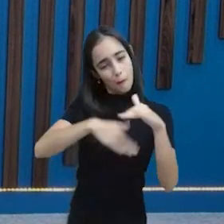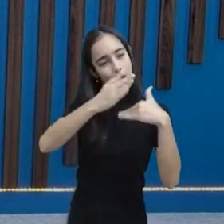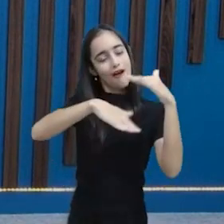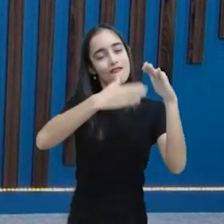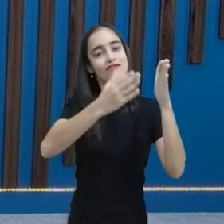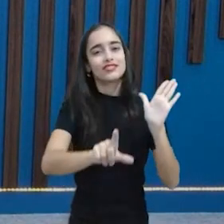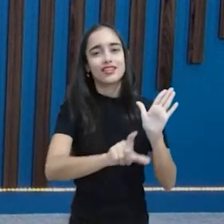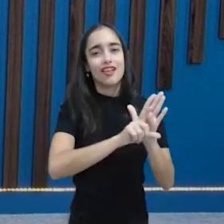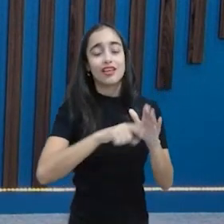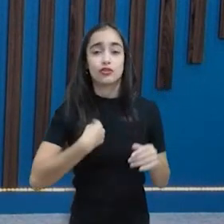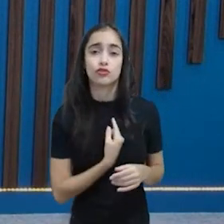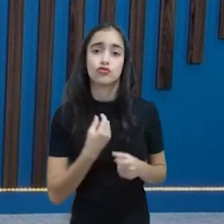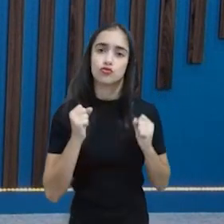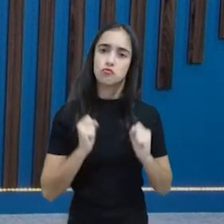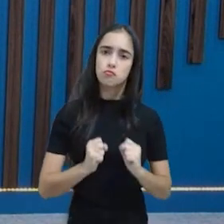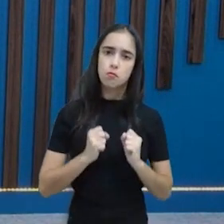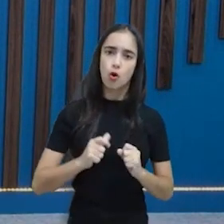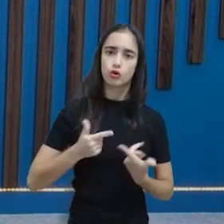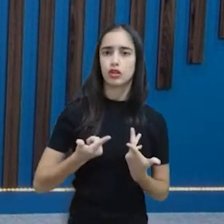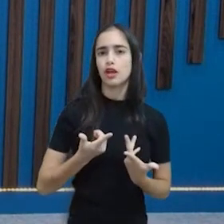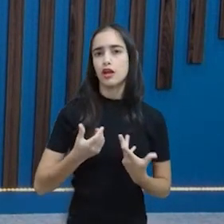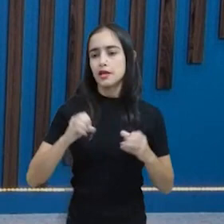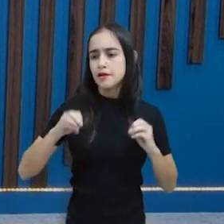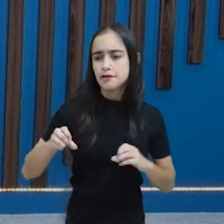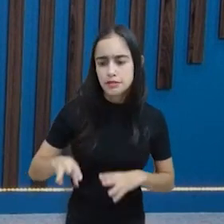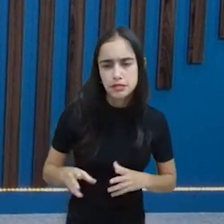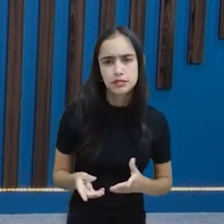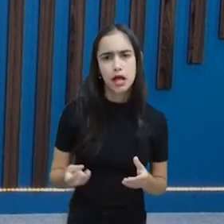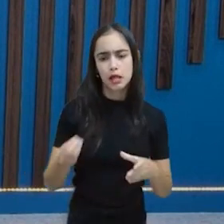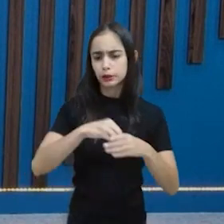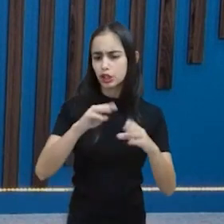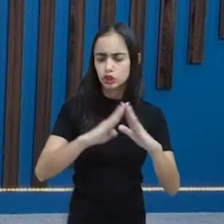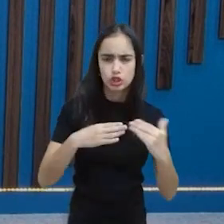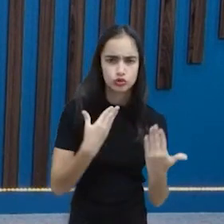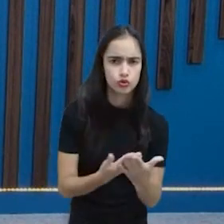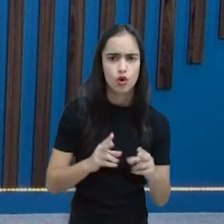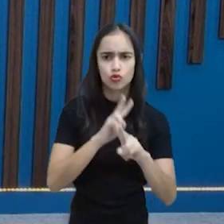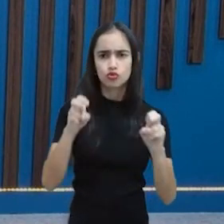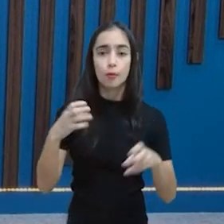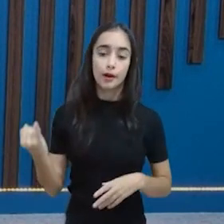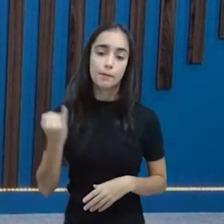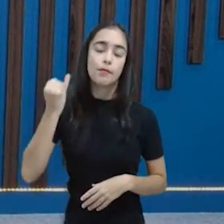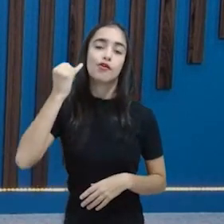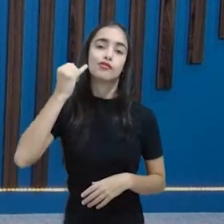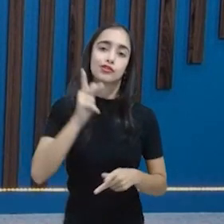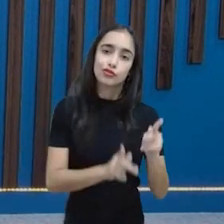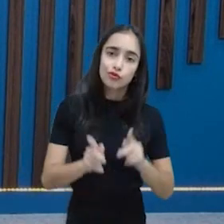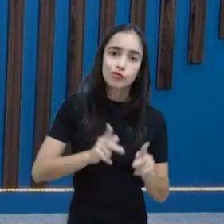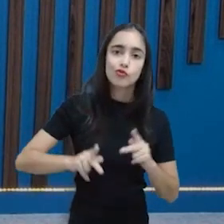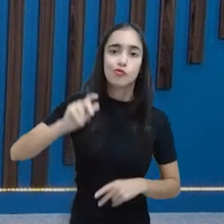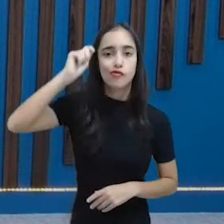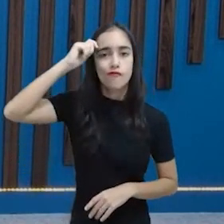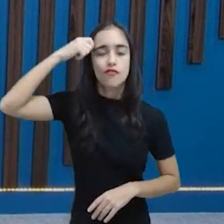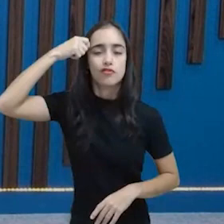gente poder trabalhar nas escolas, né, na educação, sobre a importância que é um povo que também